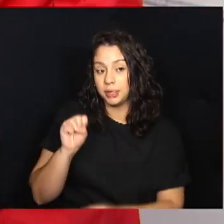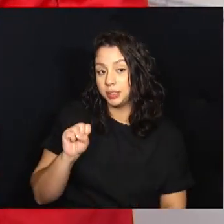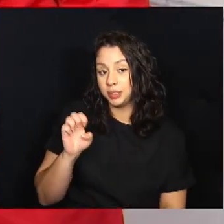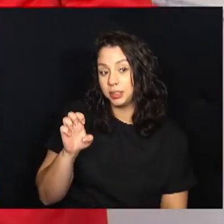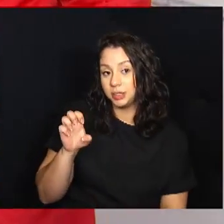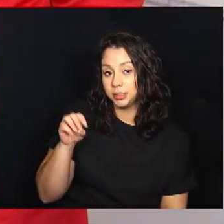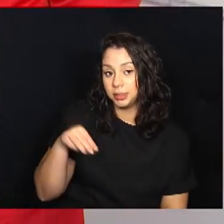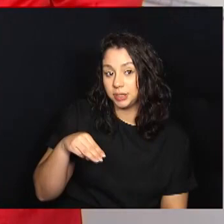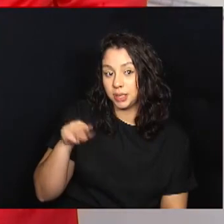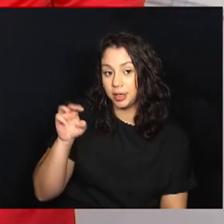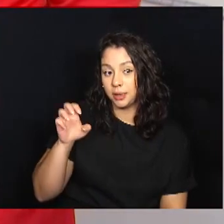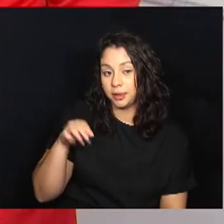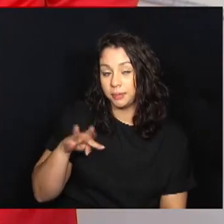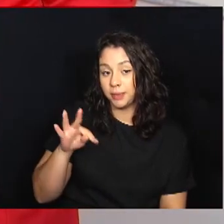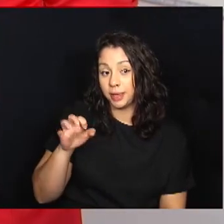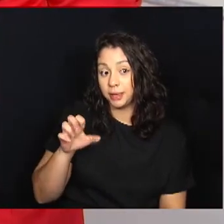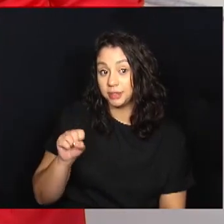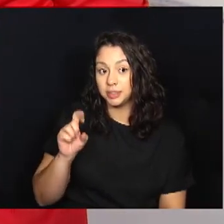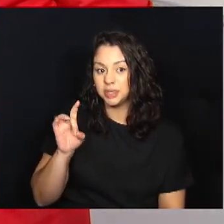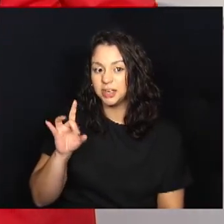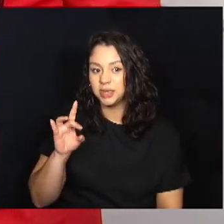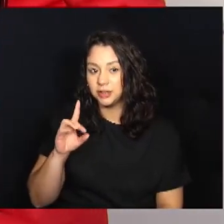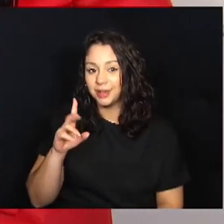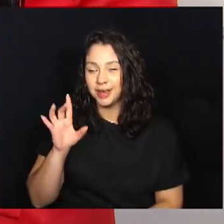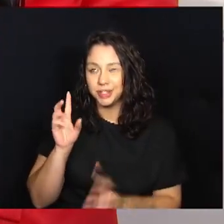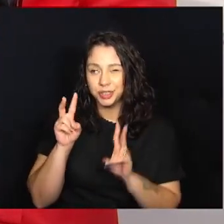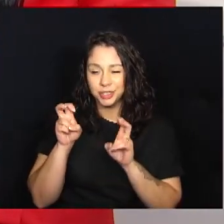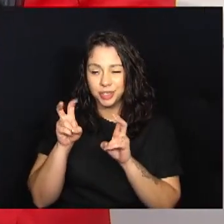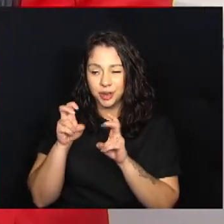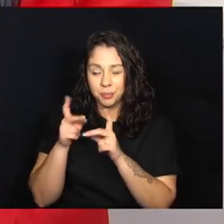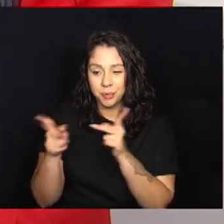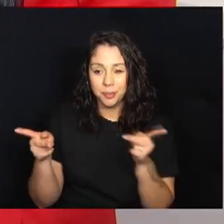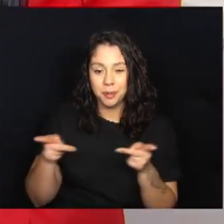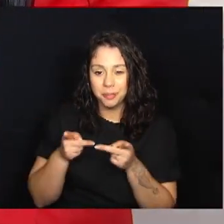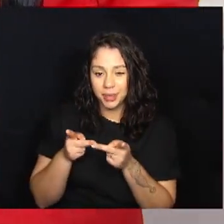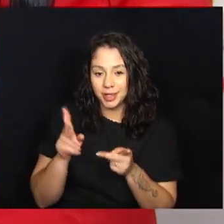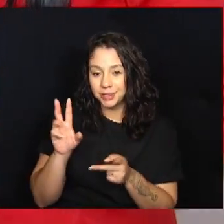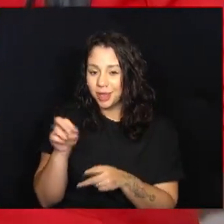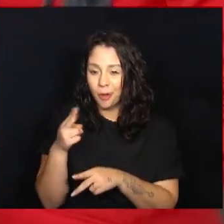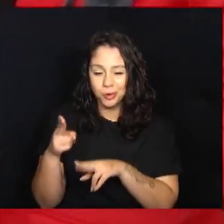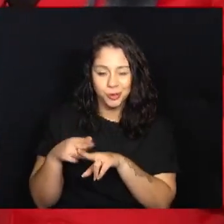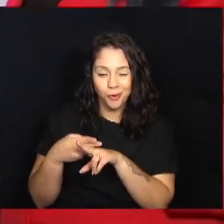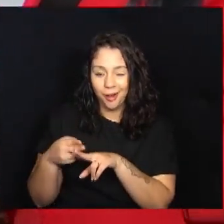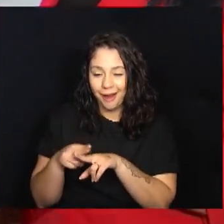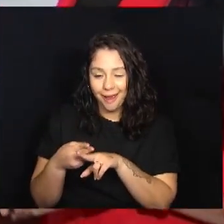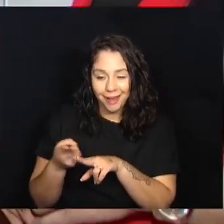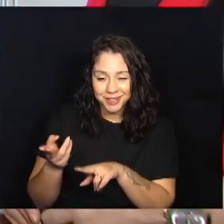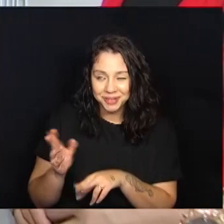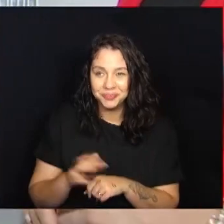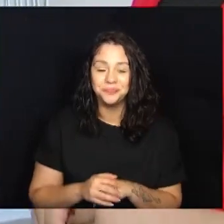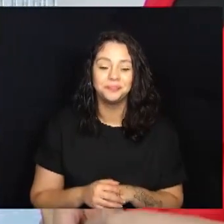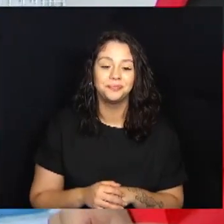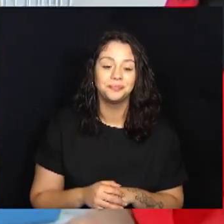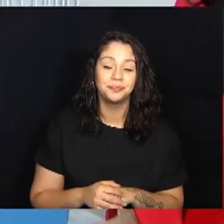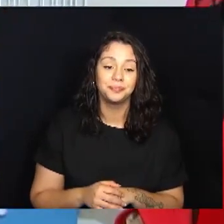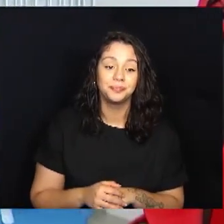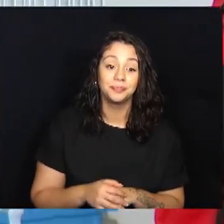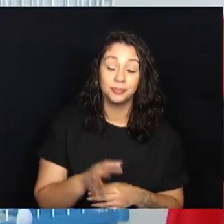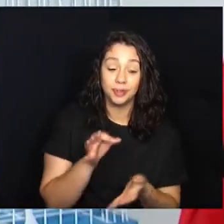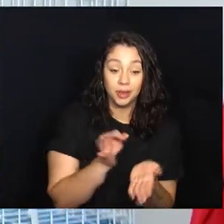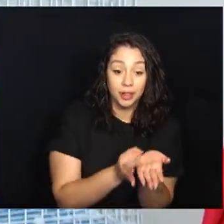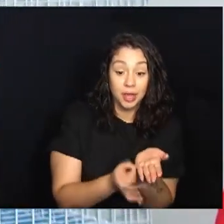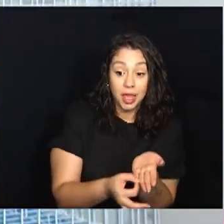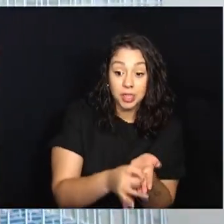um petisco, como se fosse a pizza, o chocolate do final de semana. Tirando a ração extrusada e o mix